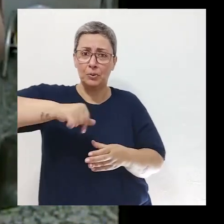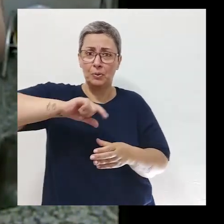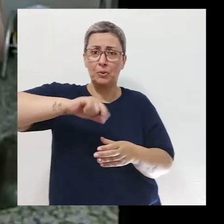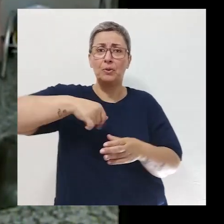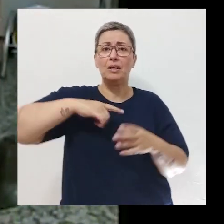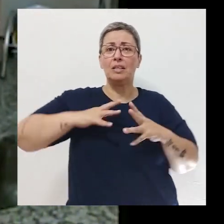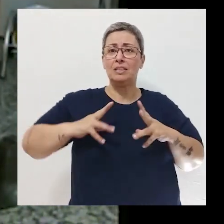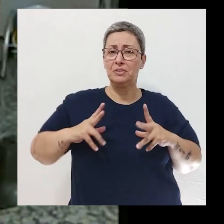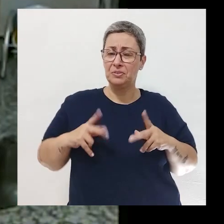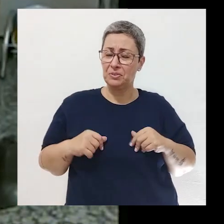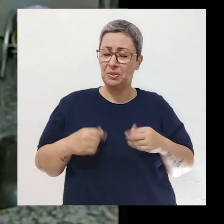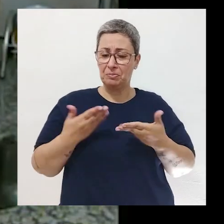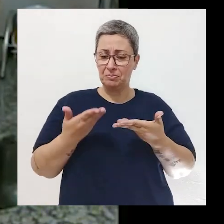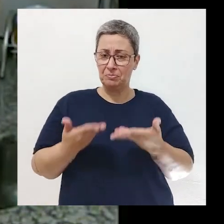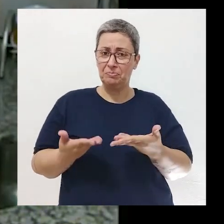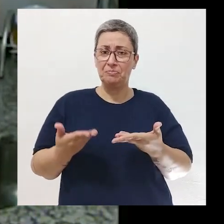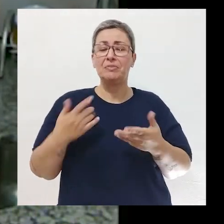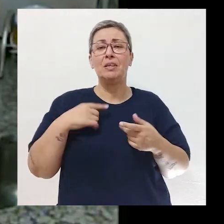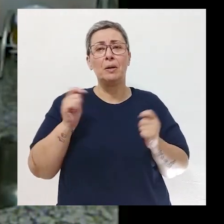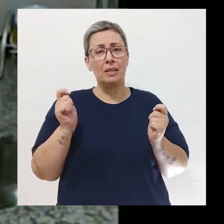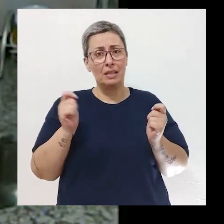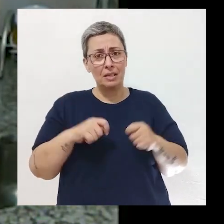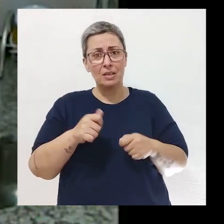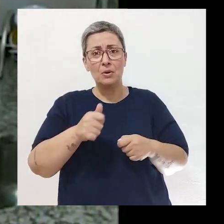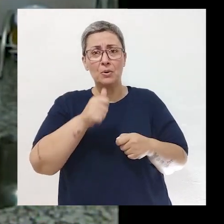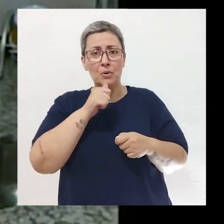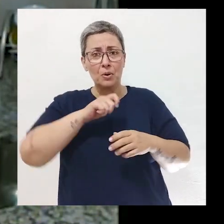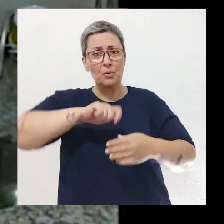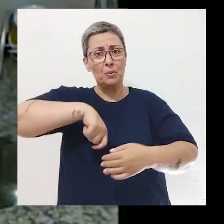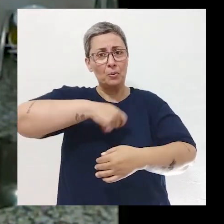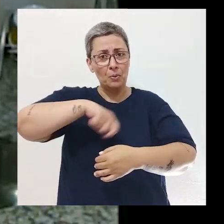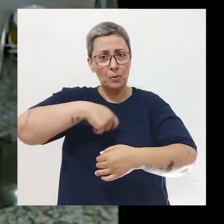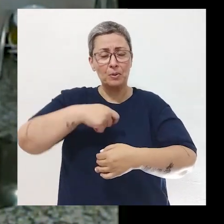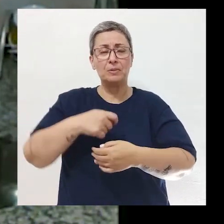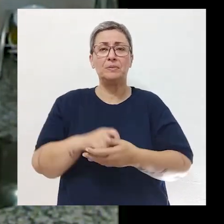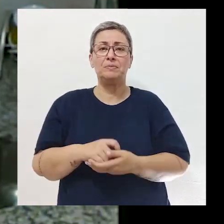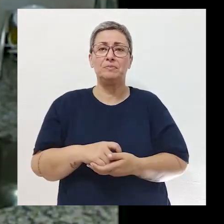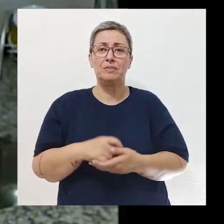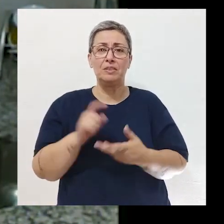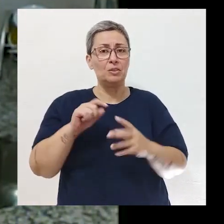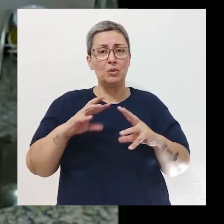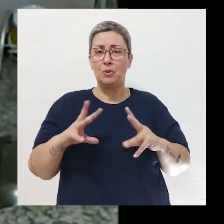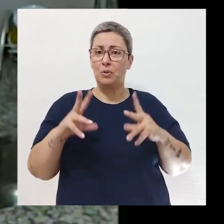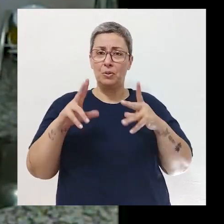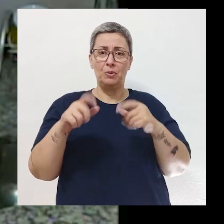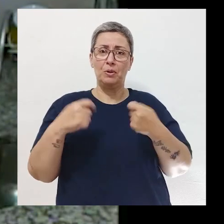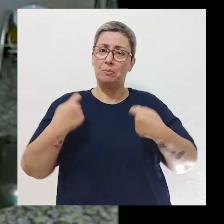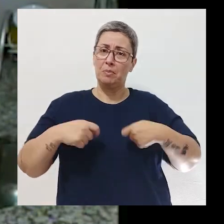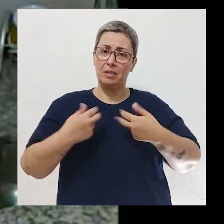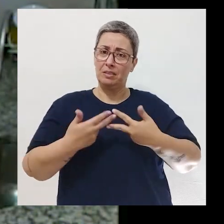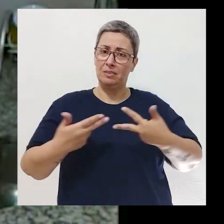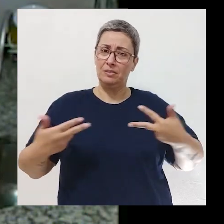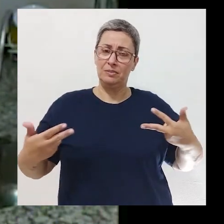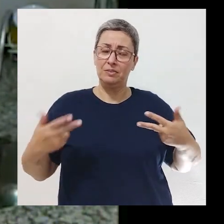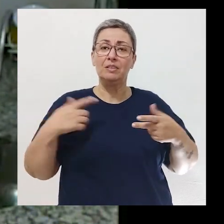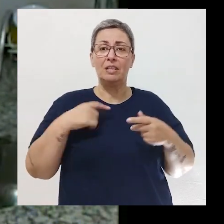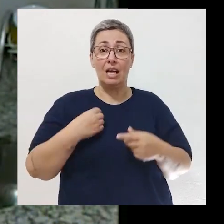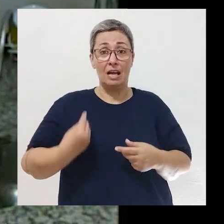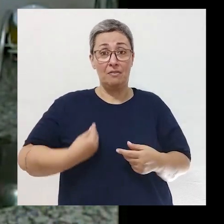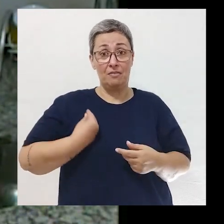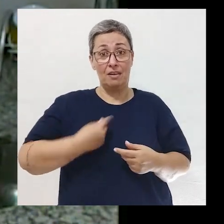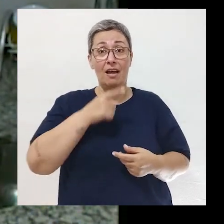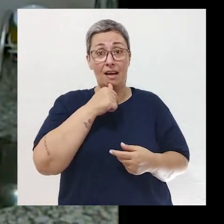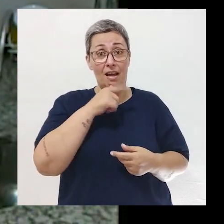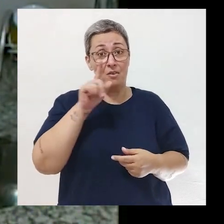nossas torneiras, assim, clarinha, com a possibilidade de tomar, de cozinhar, né? E todas as necessidades que a gente precisa, porque a